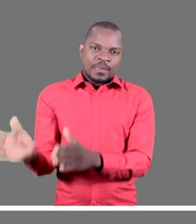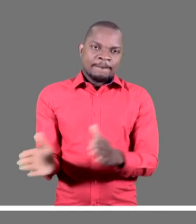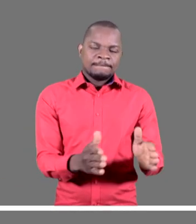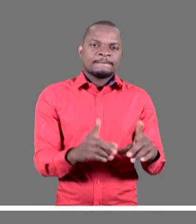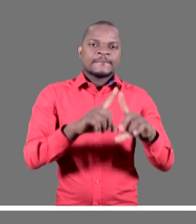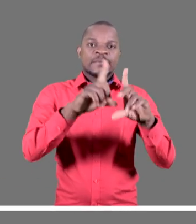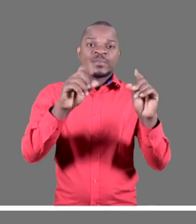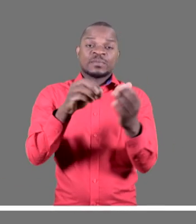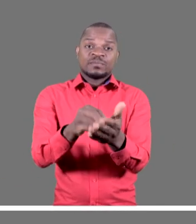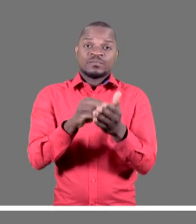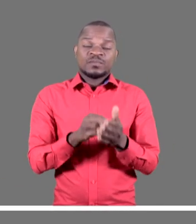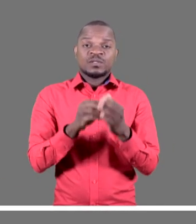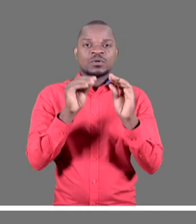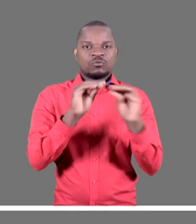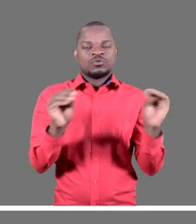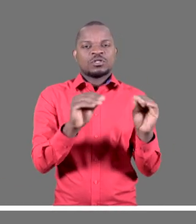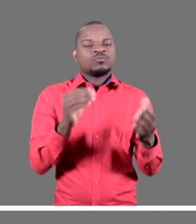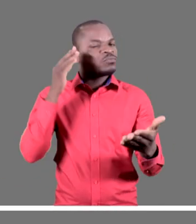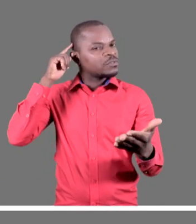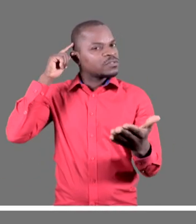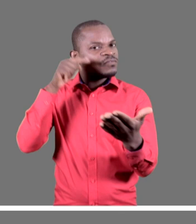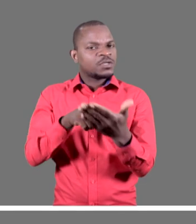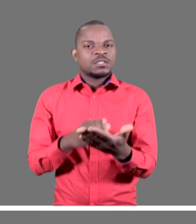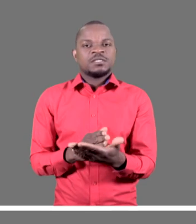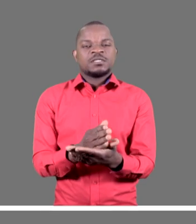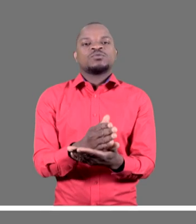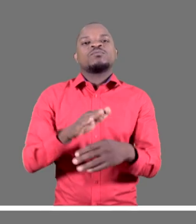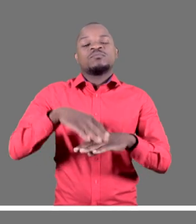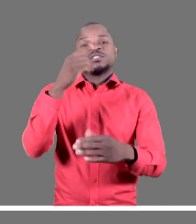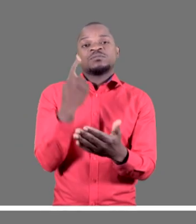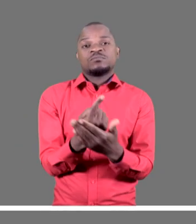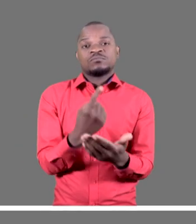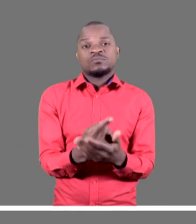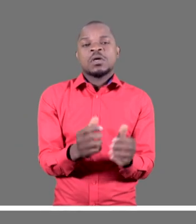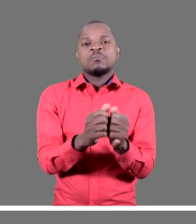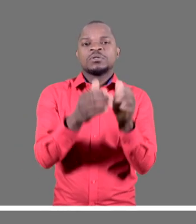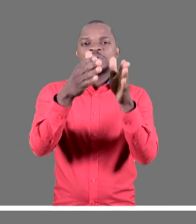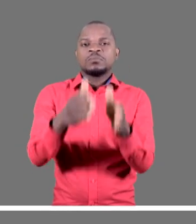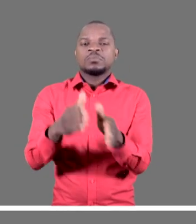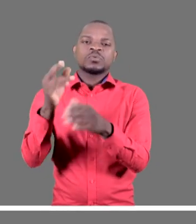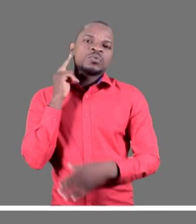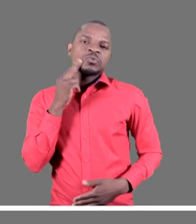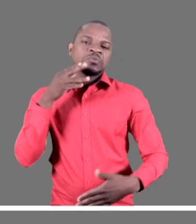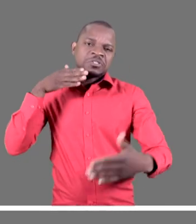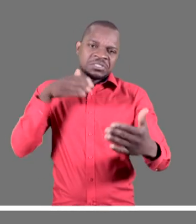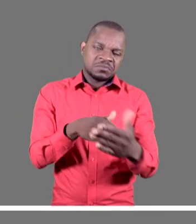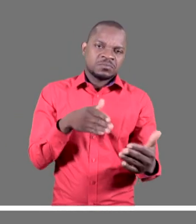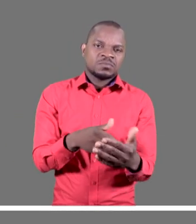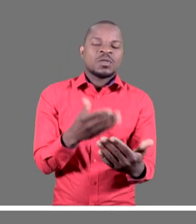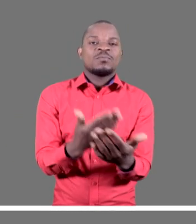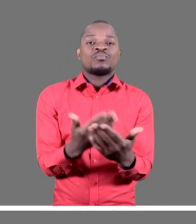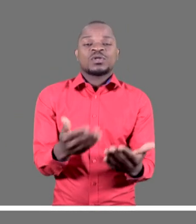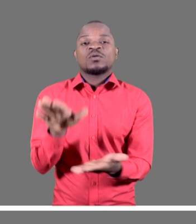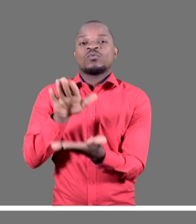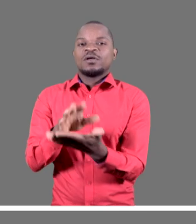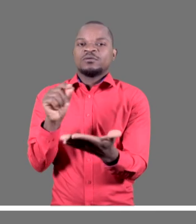educação é um direito fundamental, mas os surdos consideram-se privados deste direito, uma vez que as